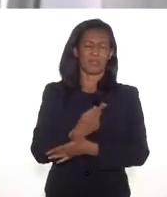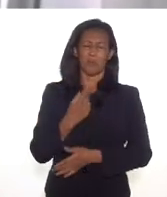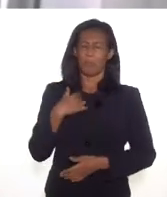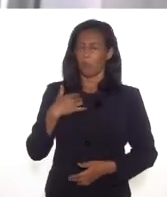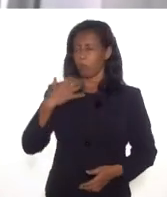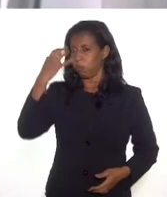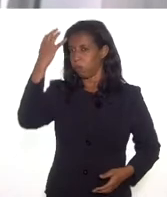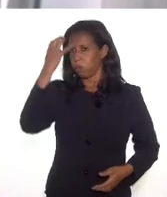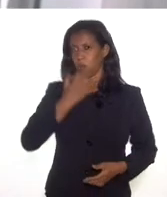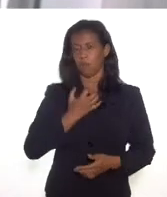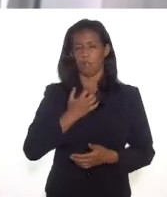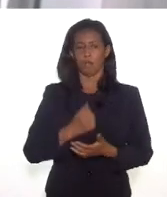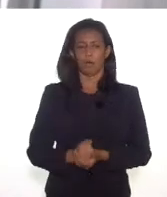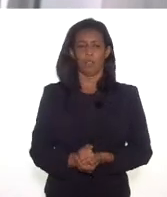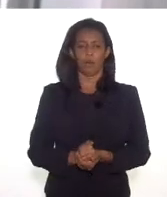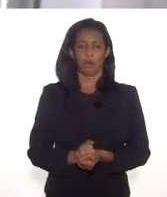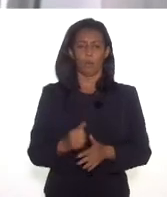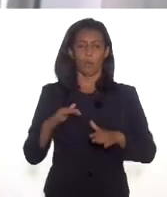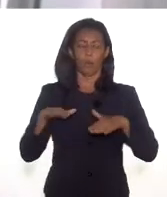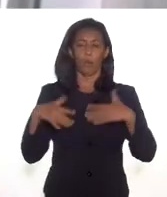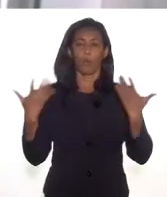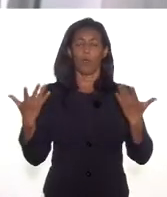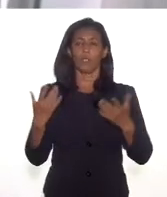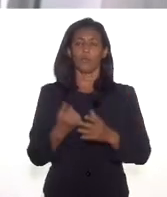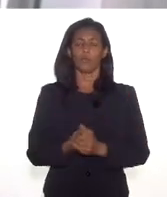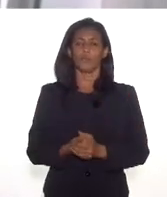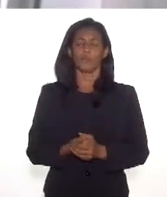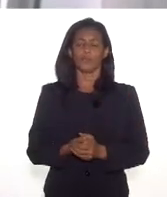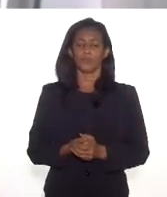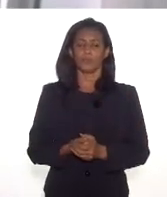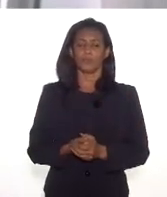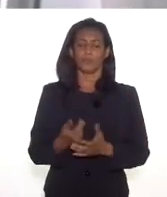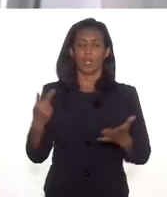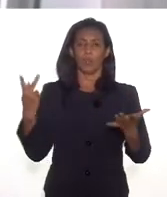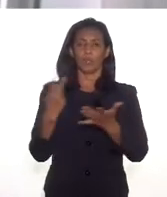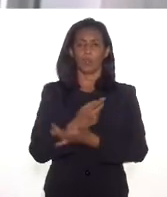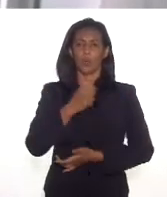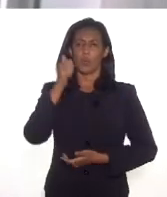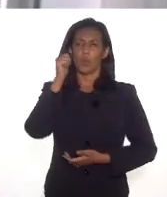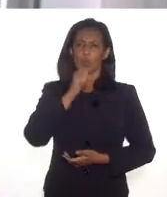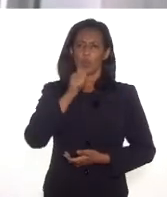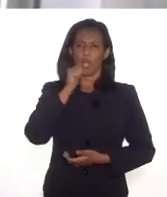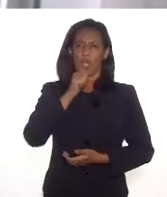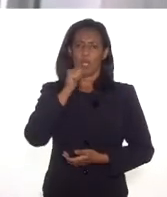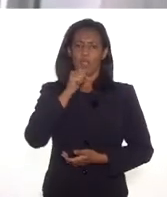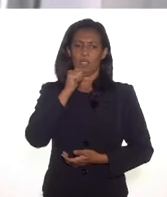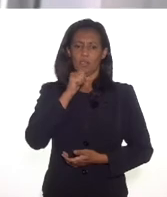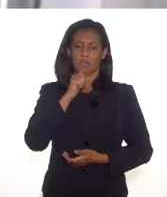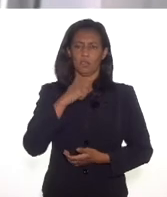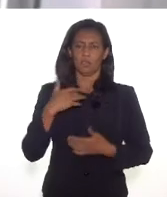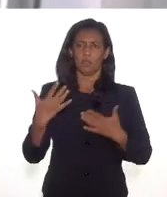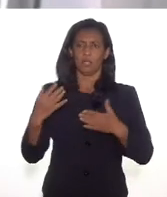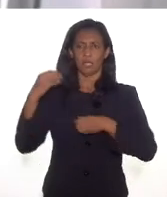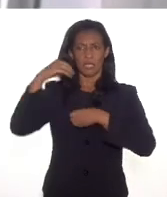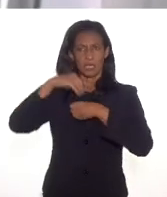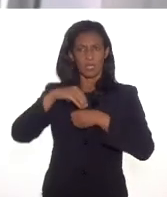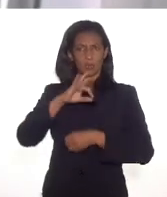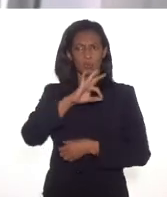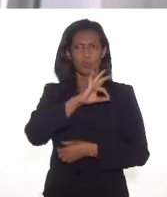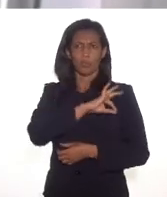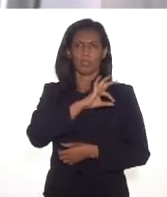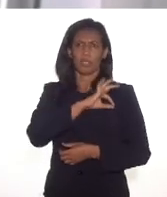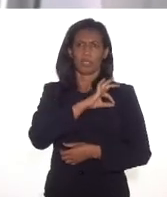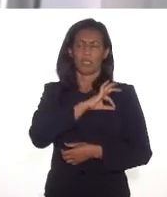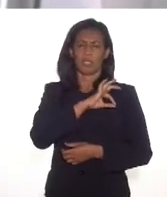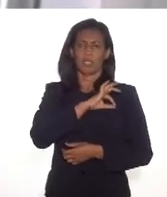gravíssimo, quando uma manifestação de mulheres em uma delegacia de polícia no